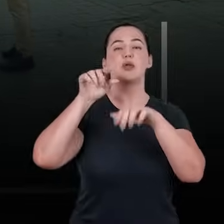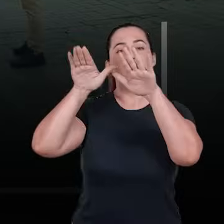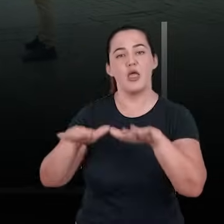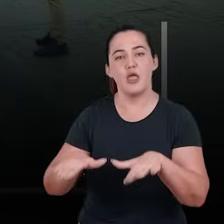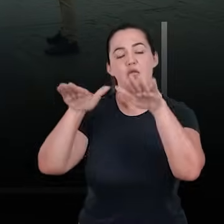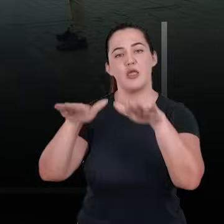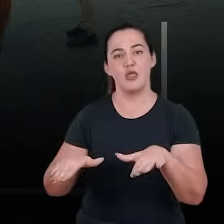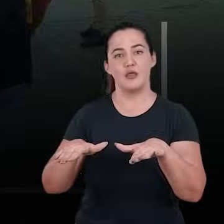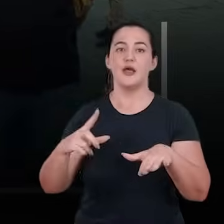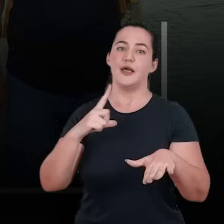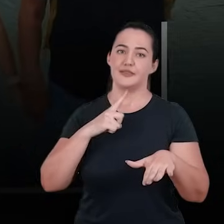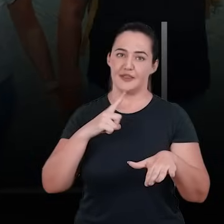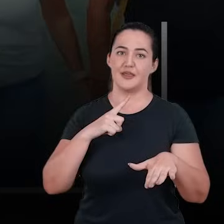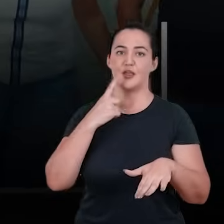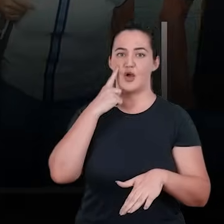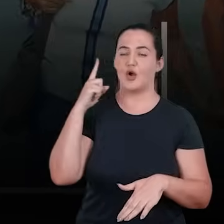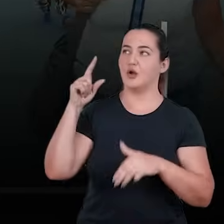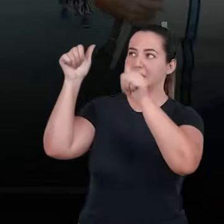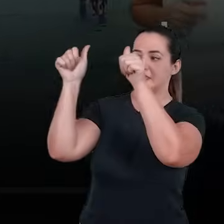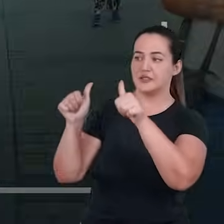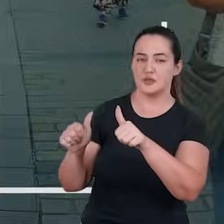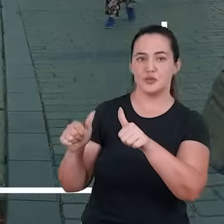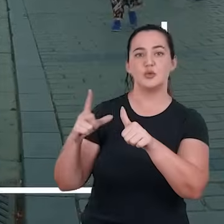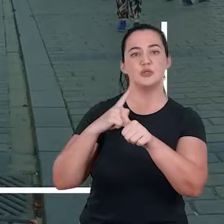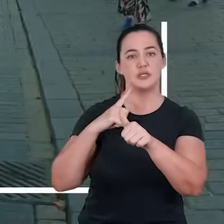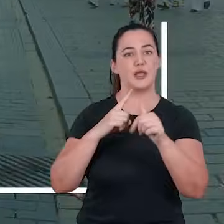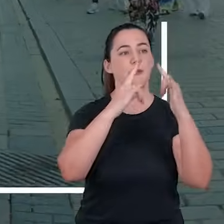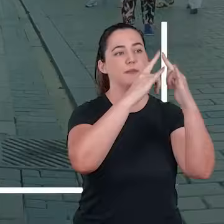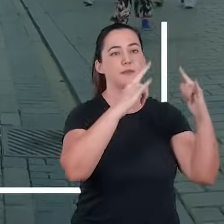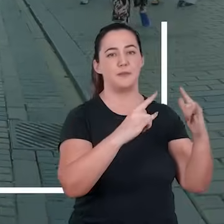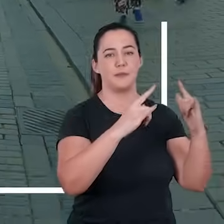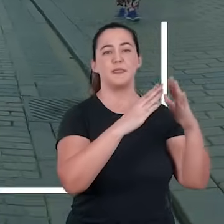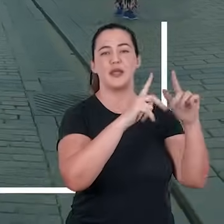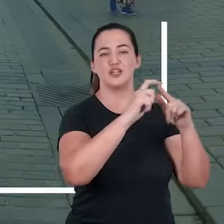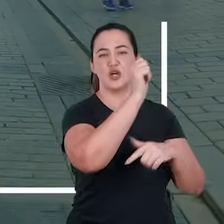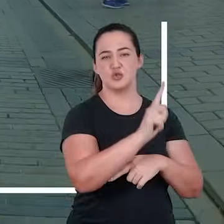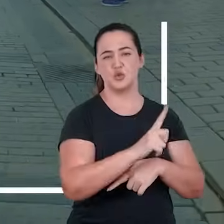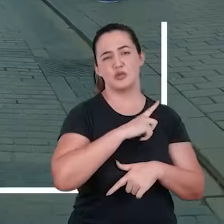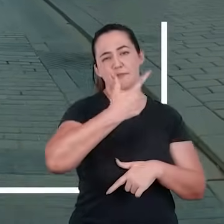Então você tem a Santa Sofia aqui atrás, você tem a Mesquita Azul e outras